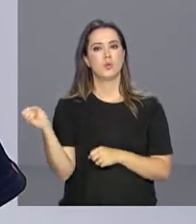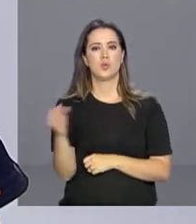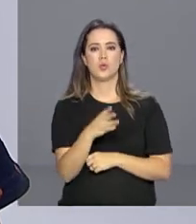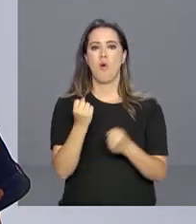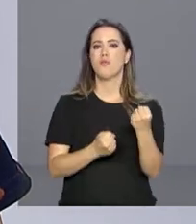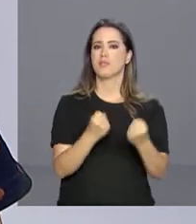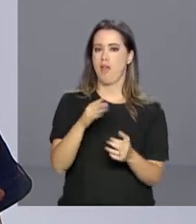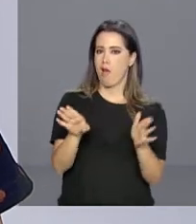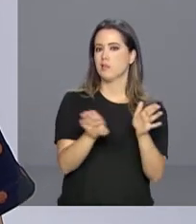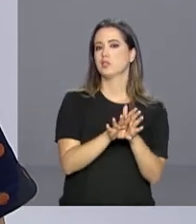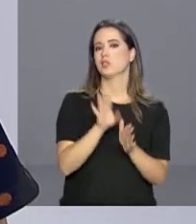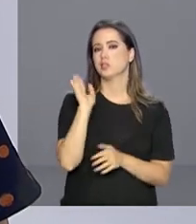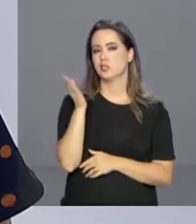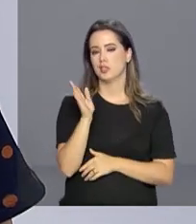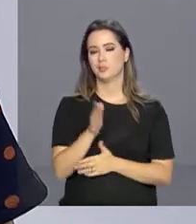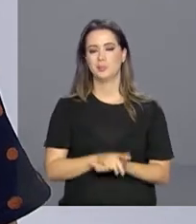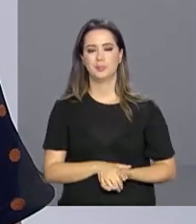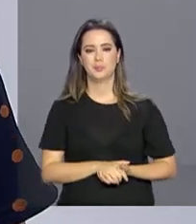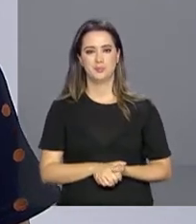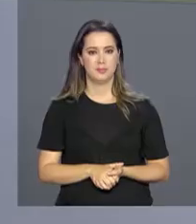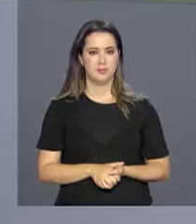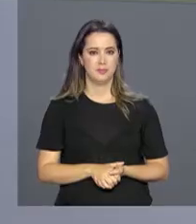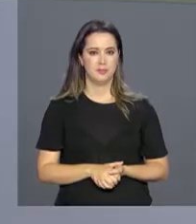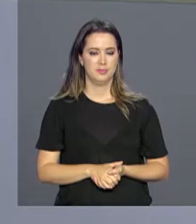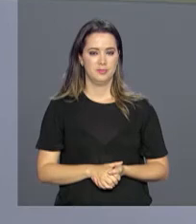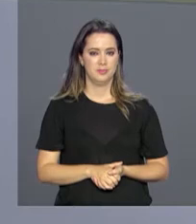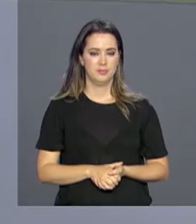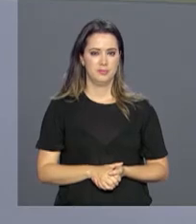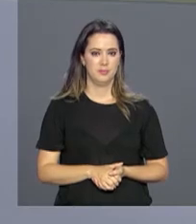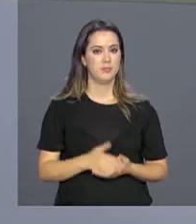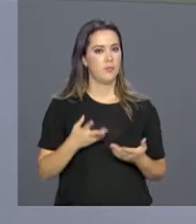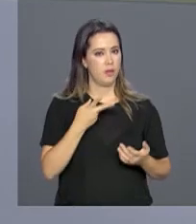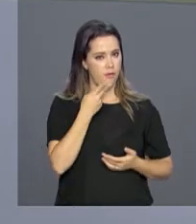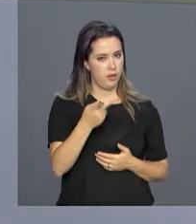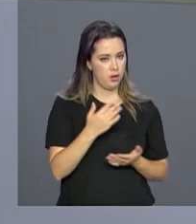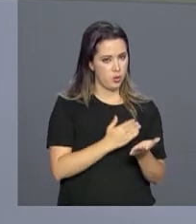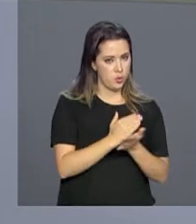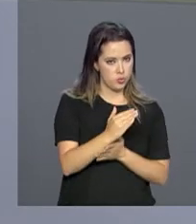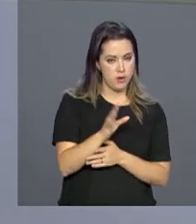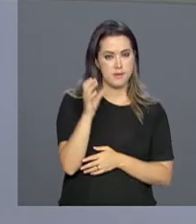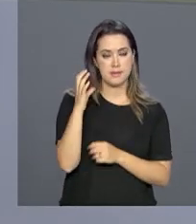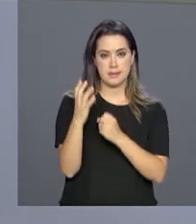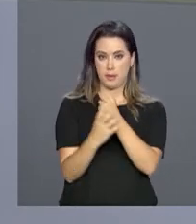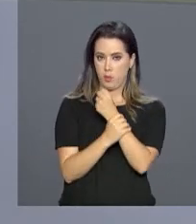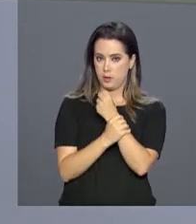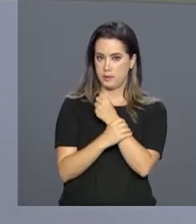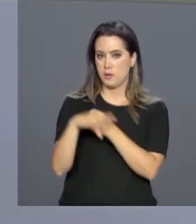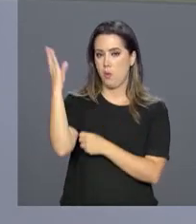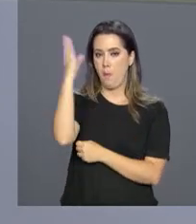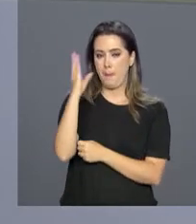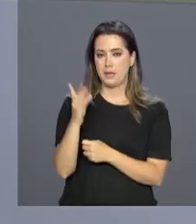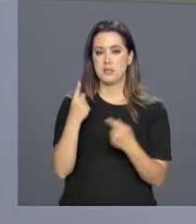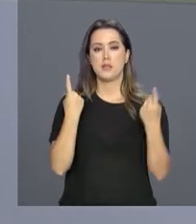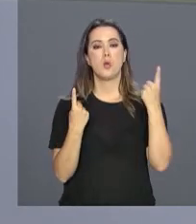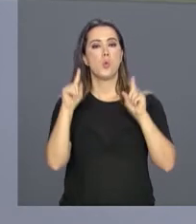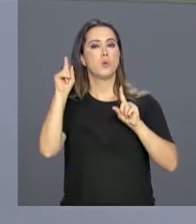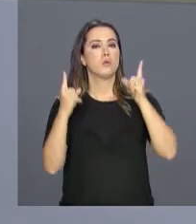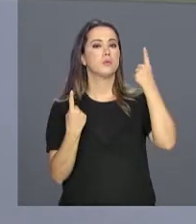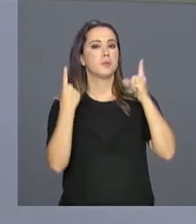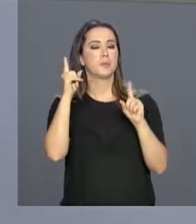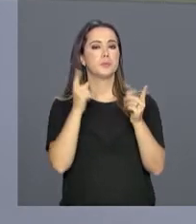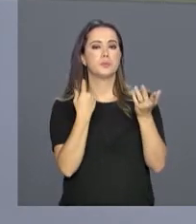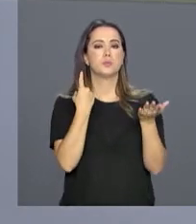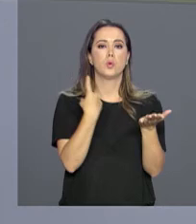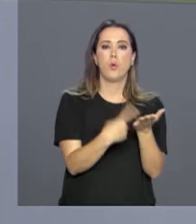veículos já estejam em circulação ainda sobre segurança brasil e chile assinaram hoje acordo para ampliar a